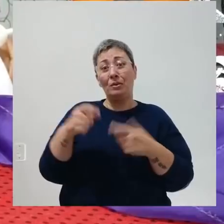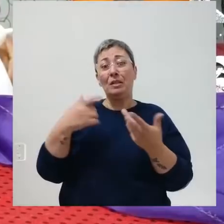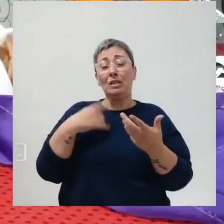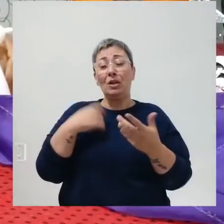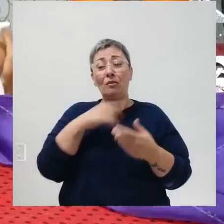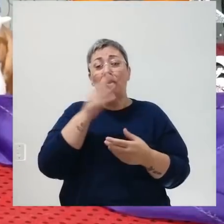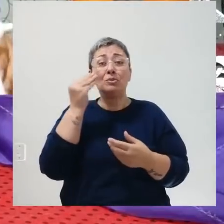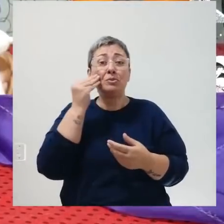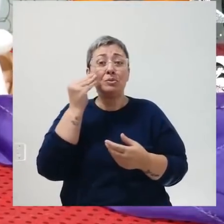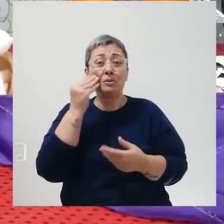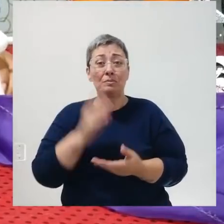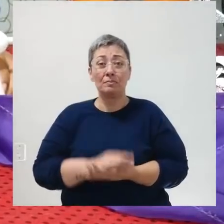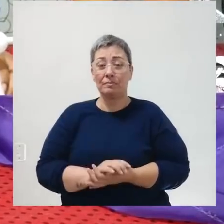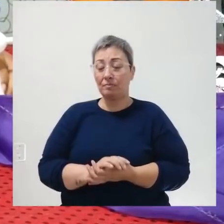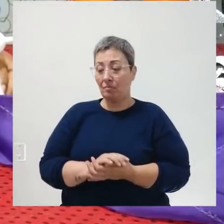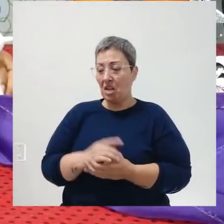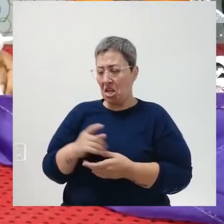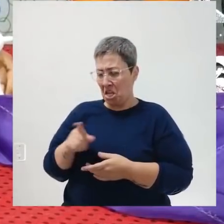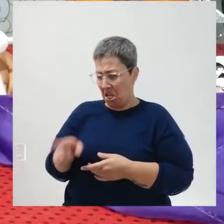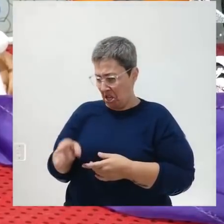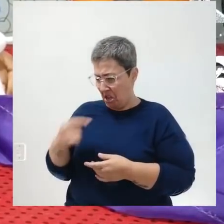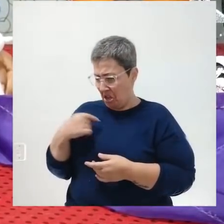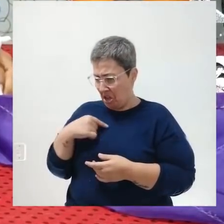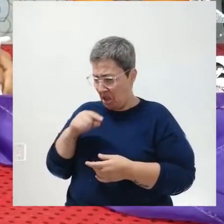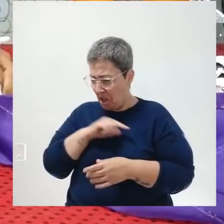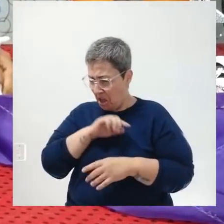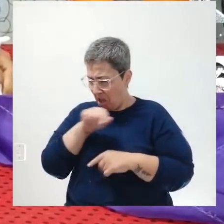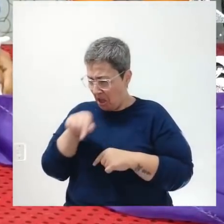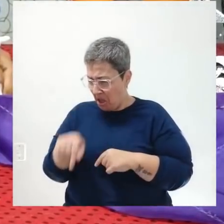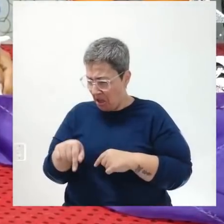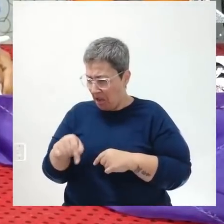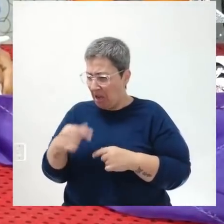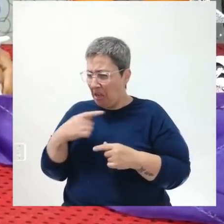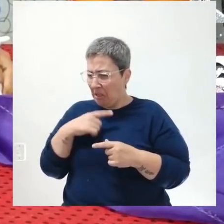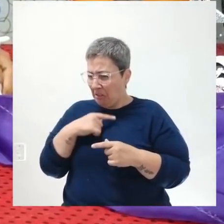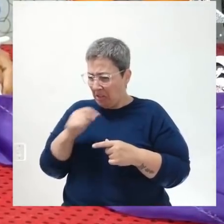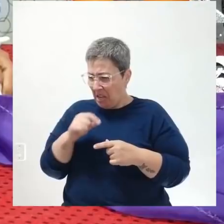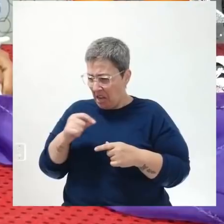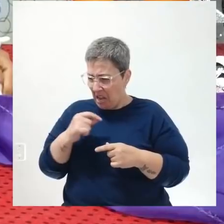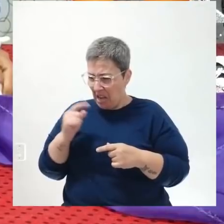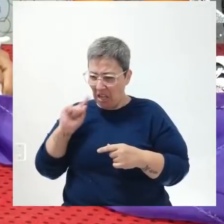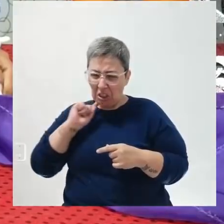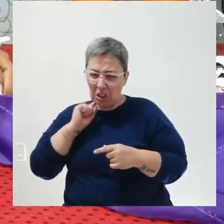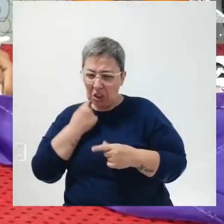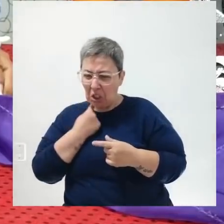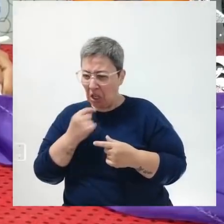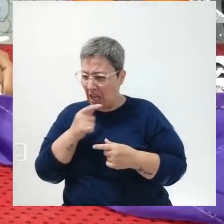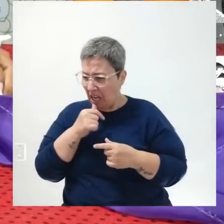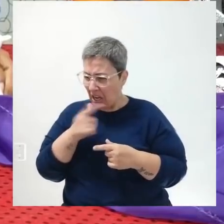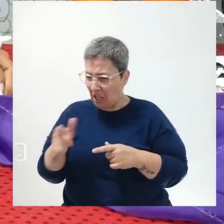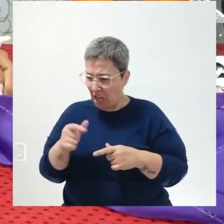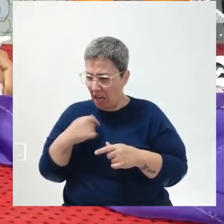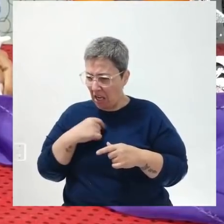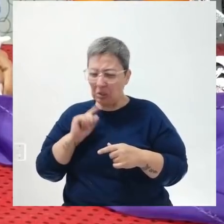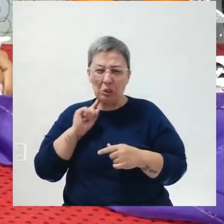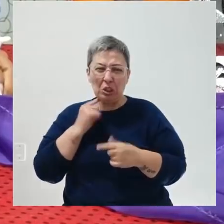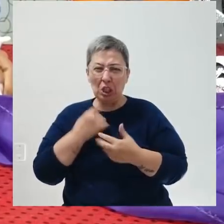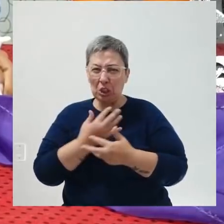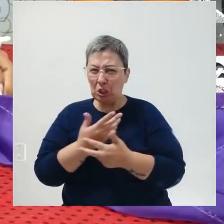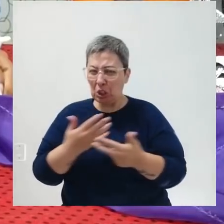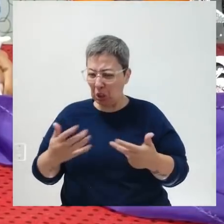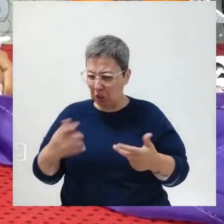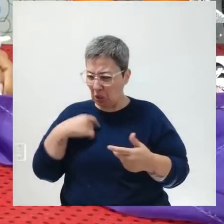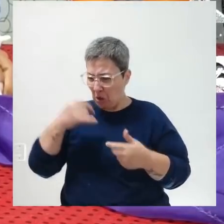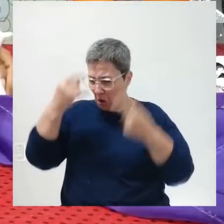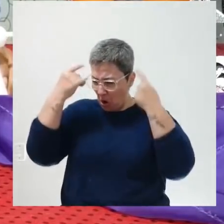vim provar. Você veio até aqui turvar a minha água, sujar a minha água,